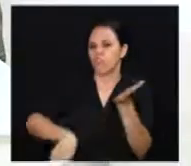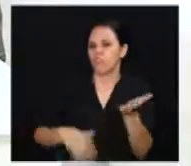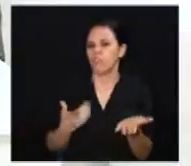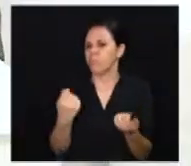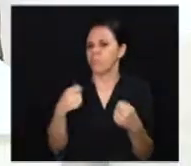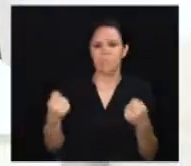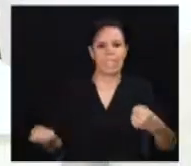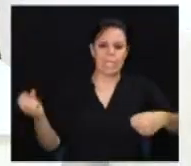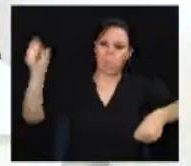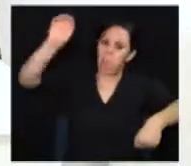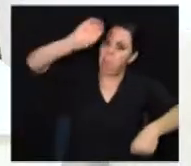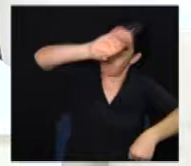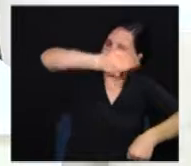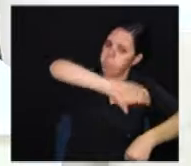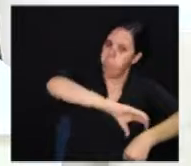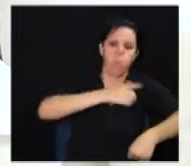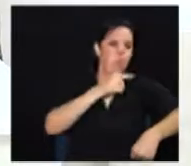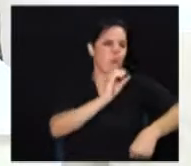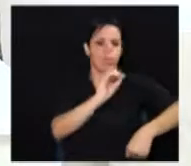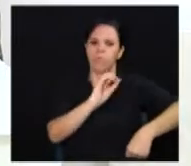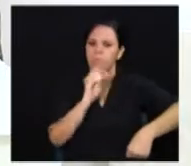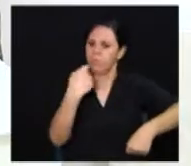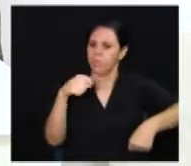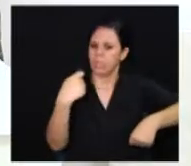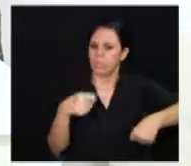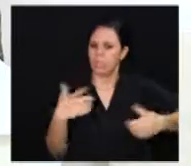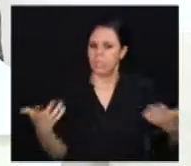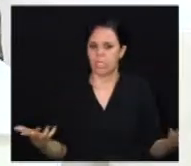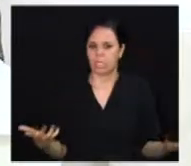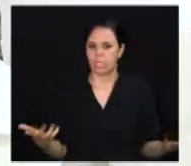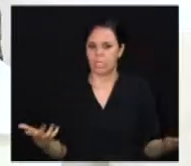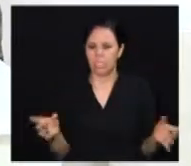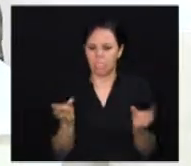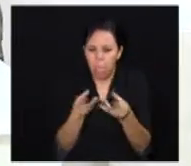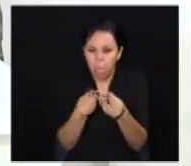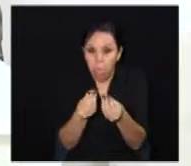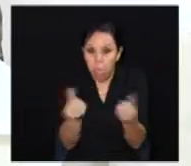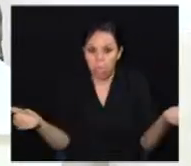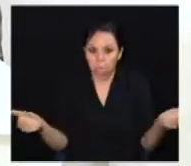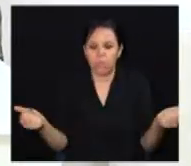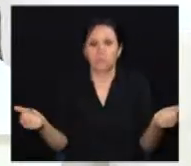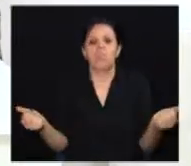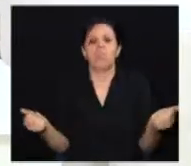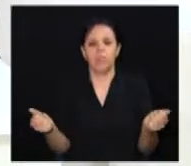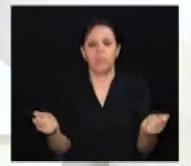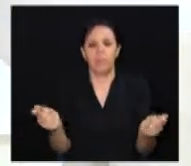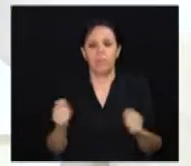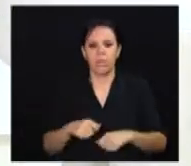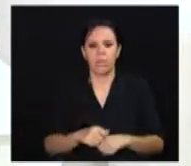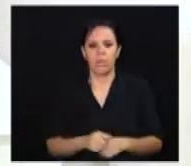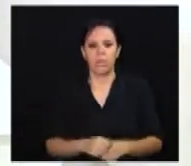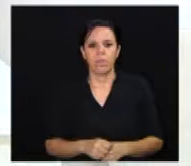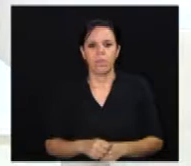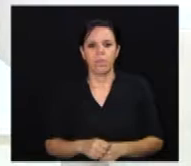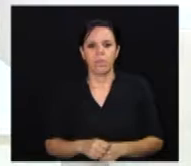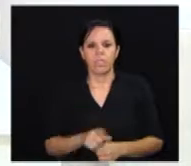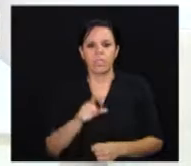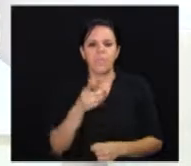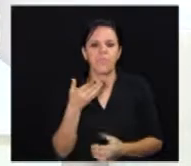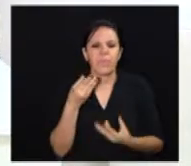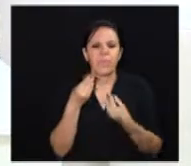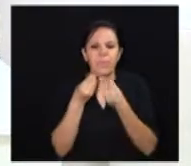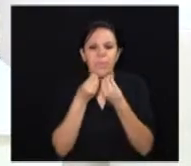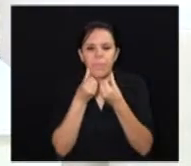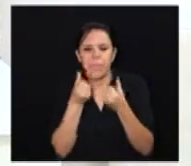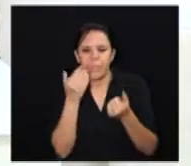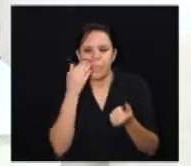água, não precisa colocar nada demais. Deixa o tomate cozinhar até ele dar uma desmanchada. E aí a questão de gosto, já deixar